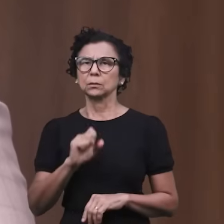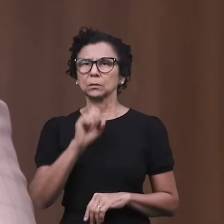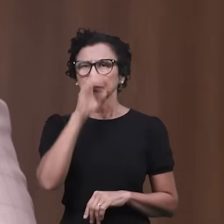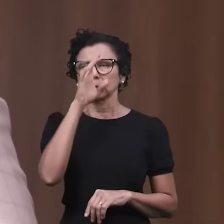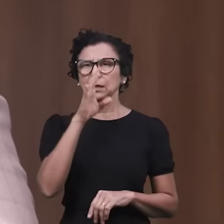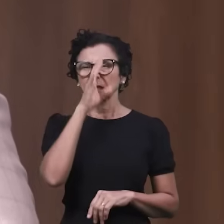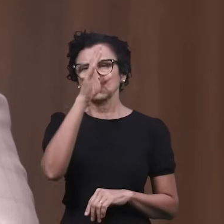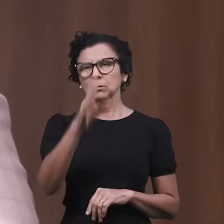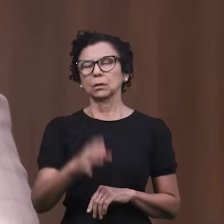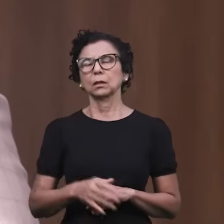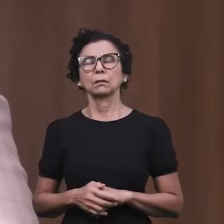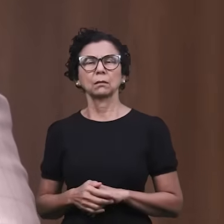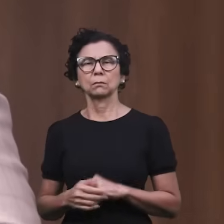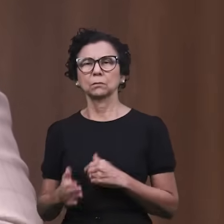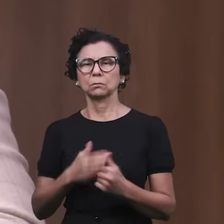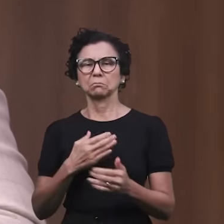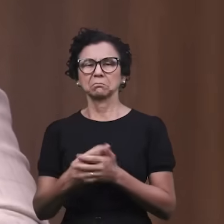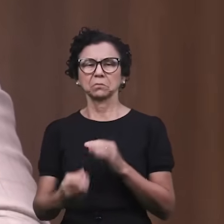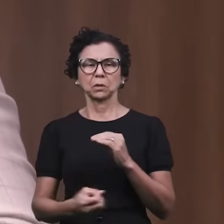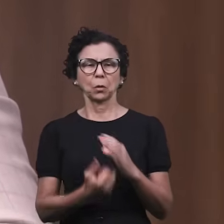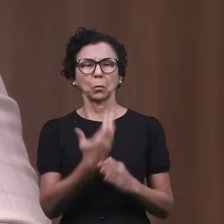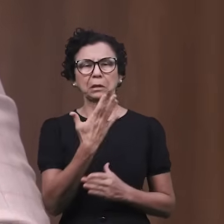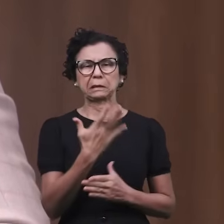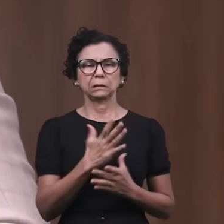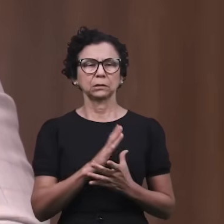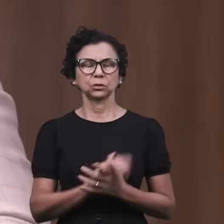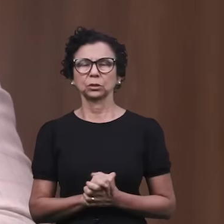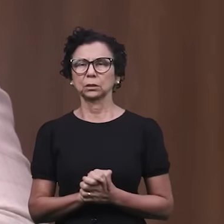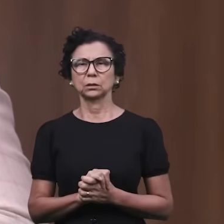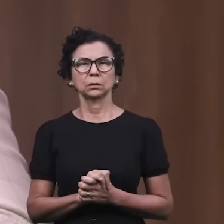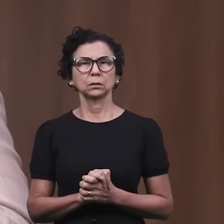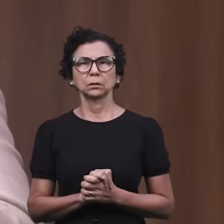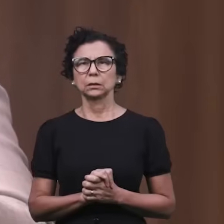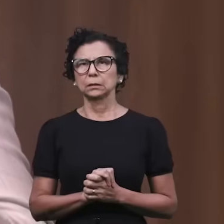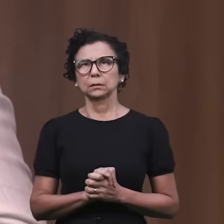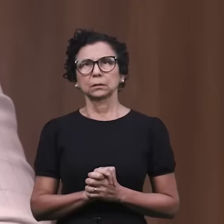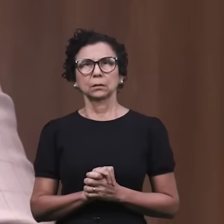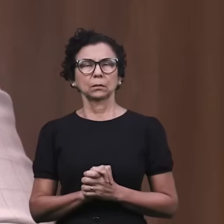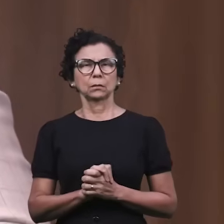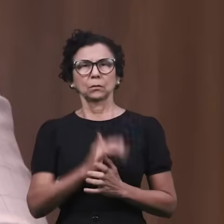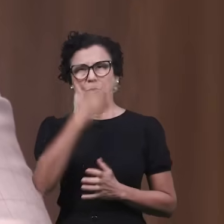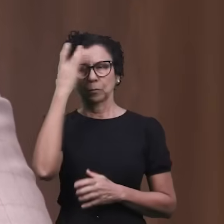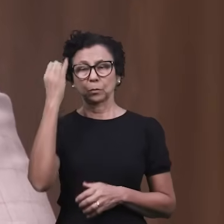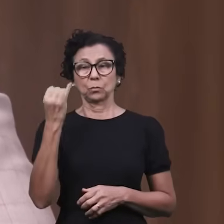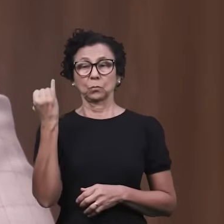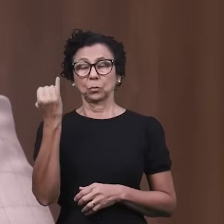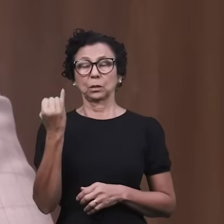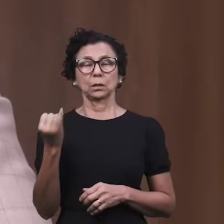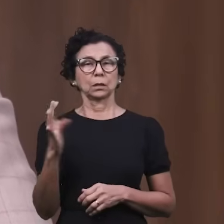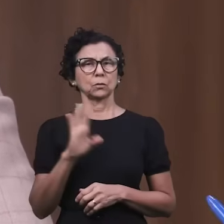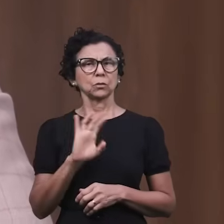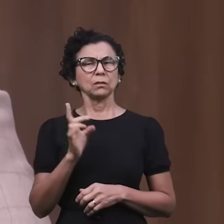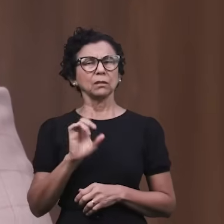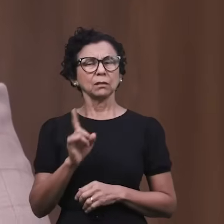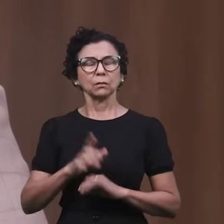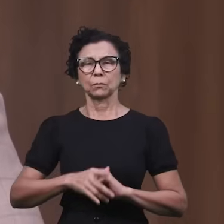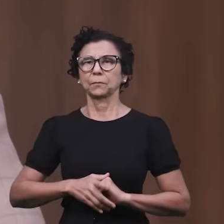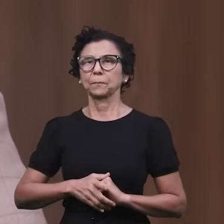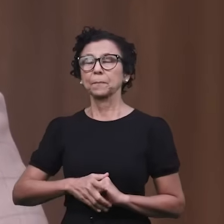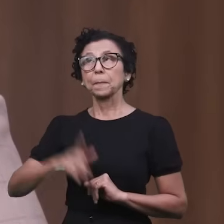é de qualquer forma ou de uma pessoa importante. A nossa experiência foi aquilo que o